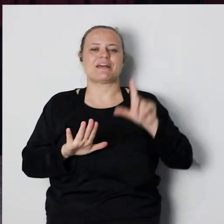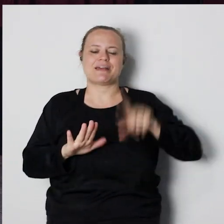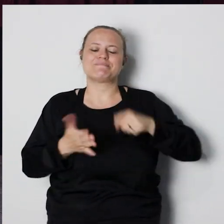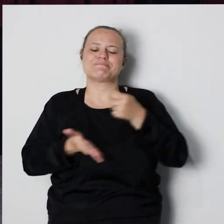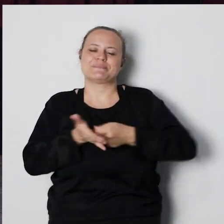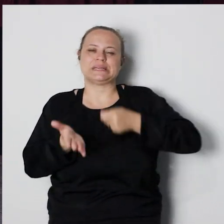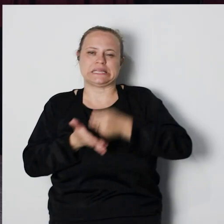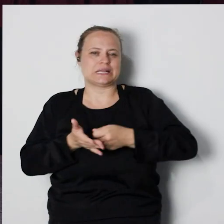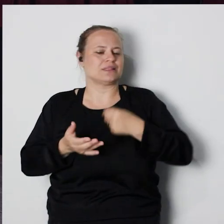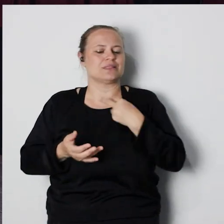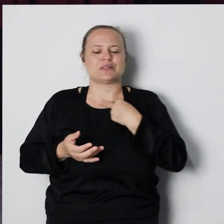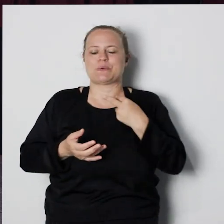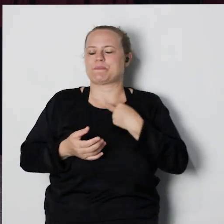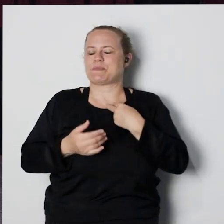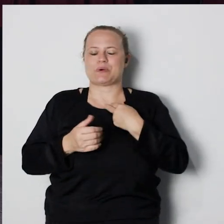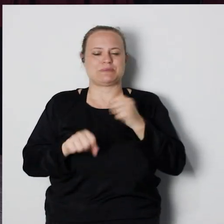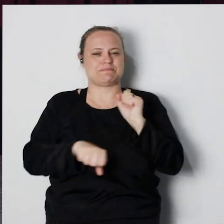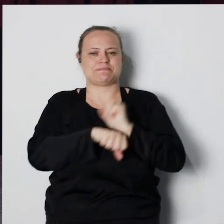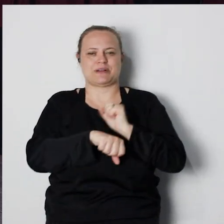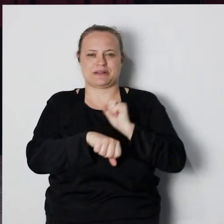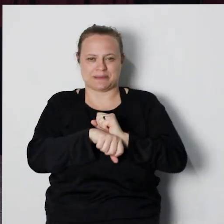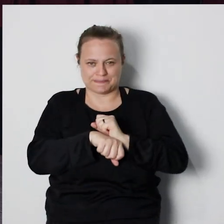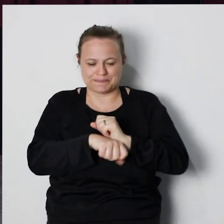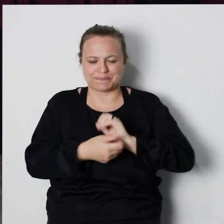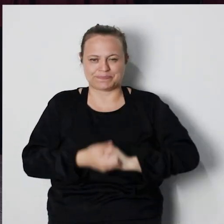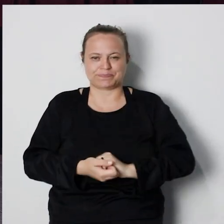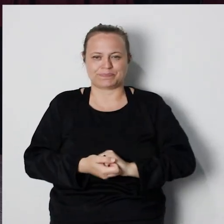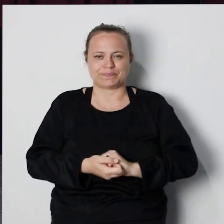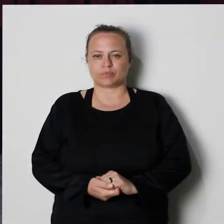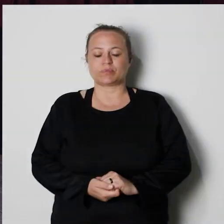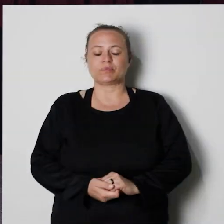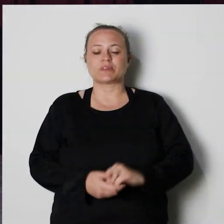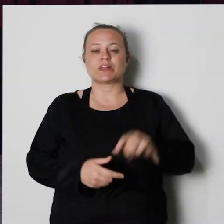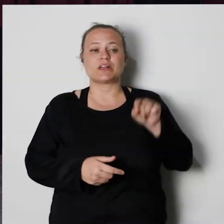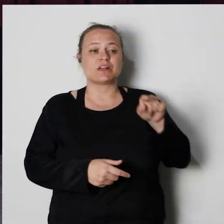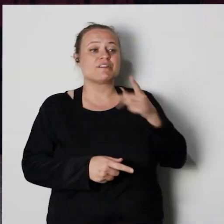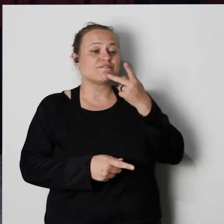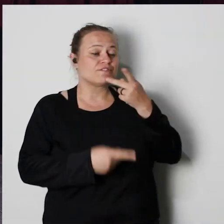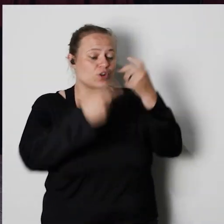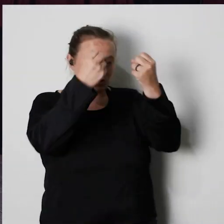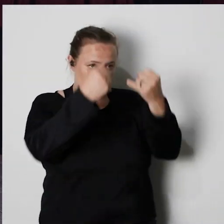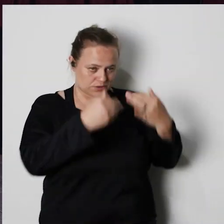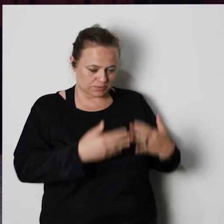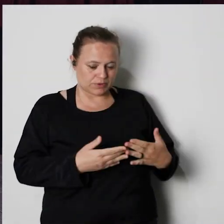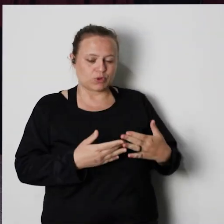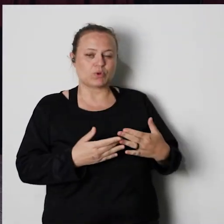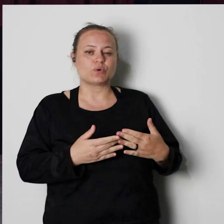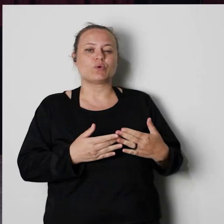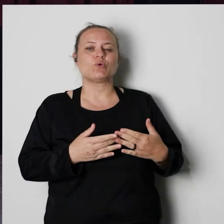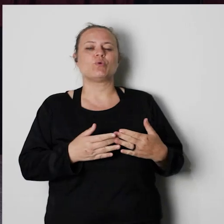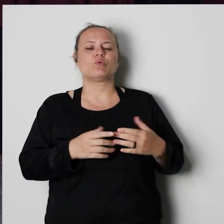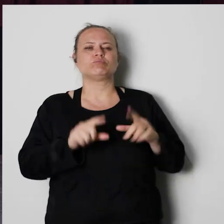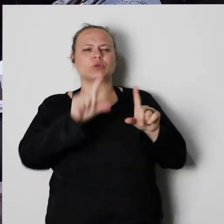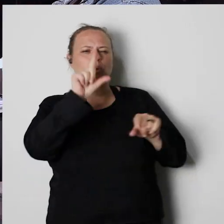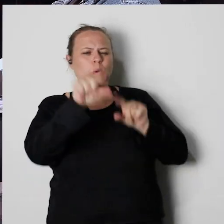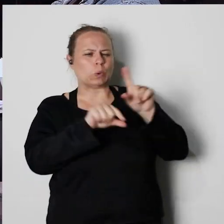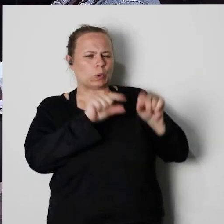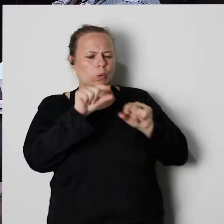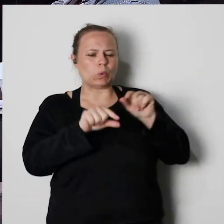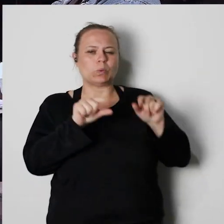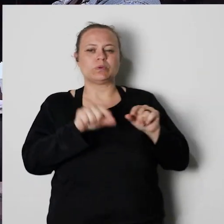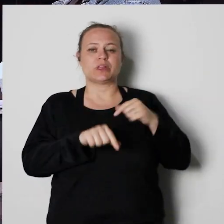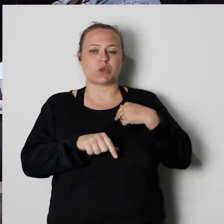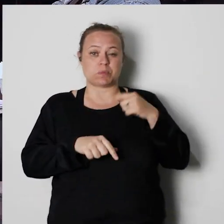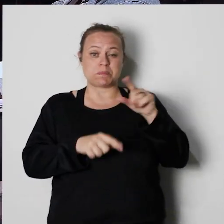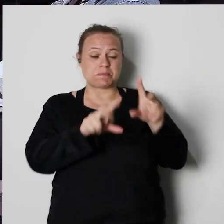E, bom, foi louvável a corrida para isso, mas essa é uma briga também, que não pode abrir mão. Isso que